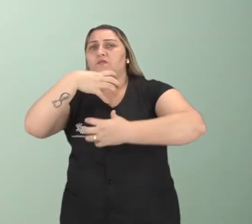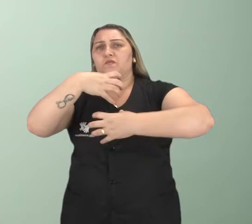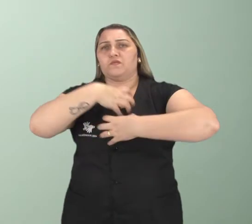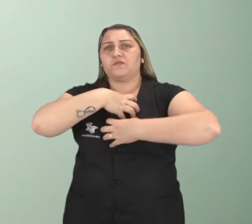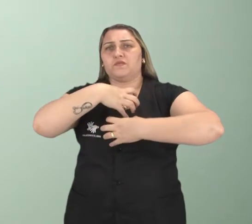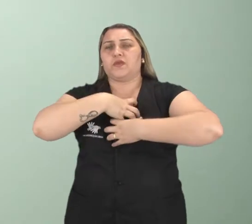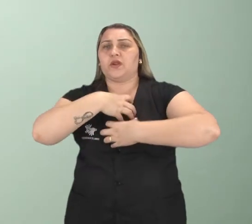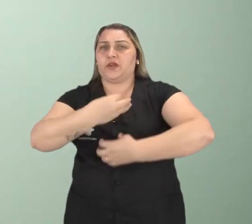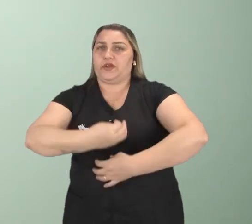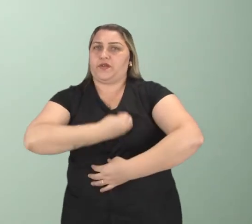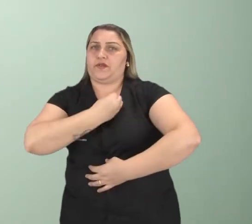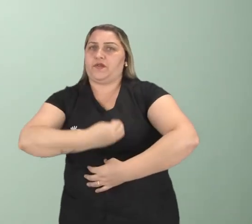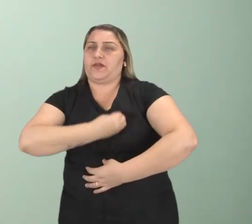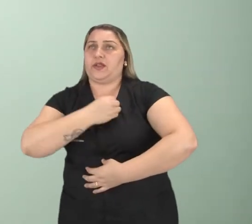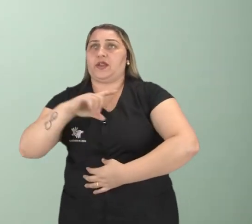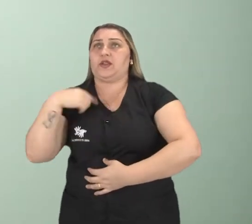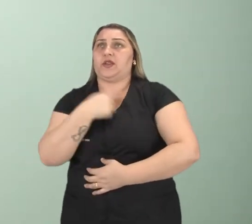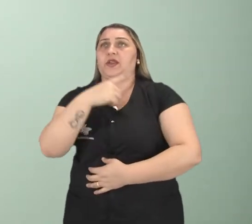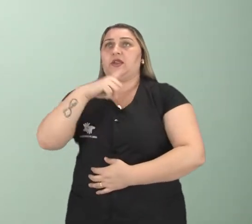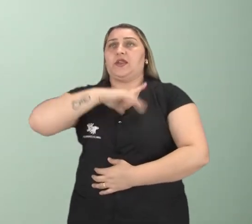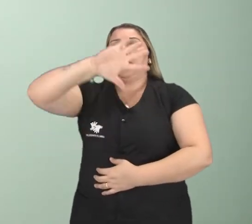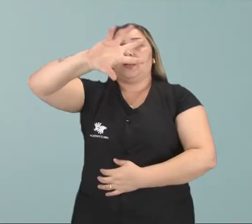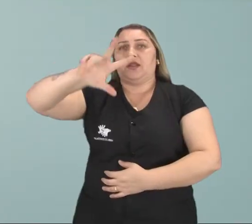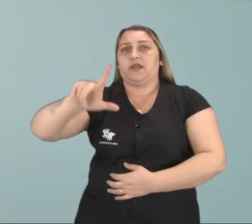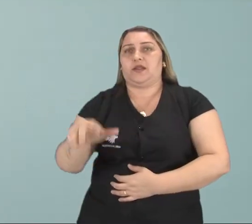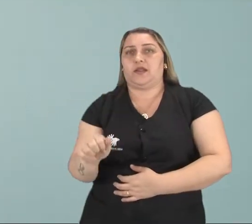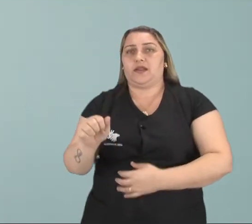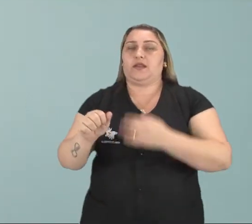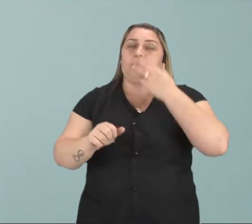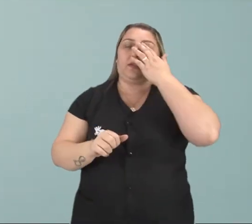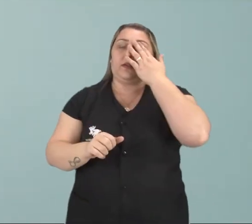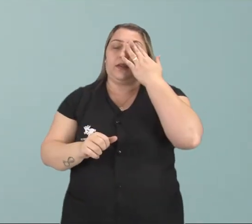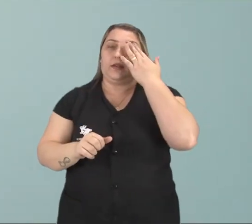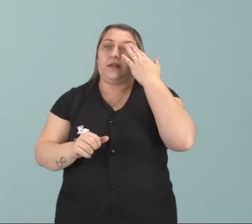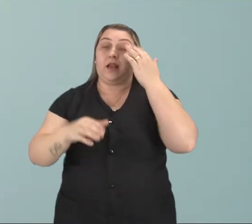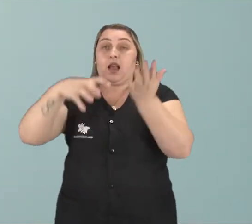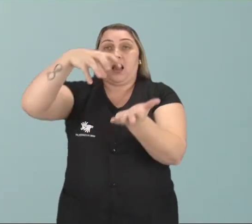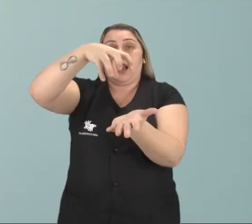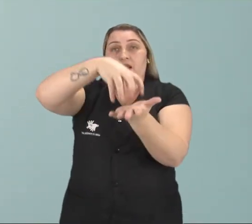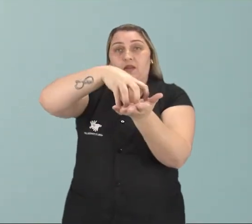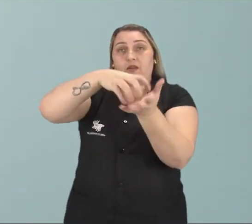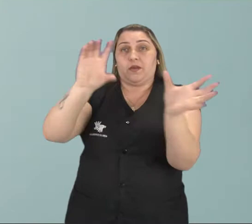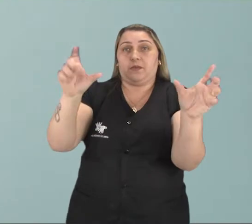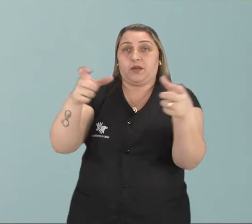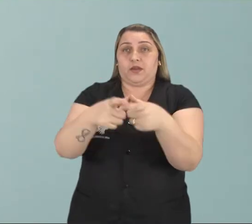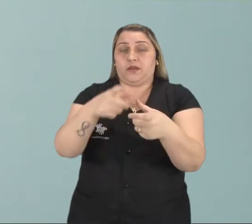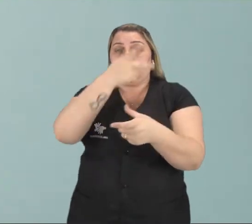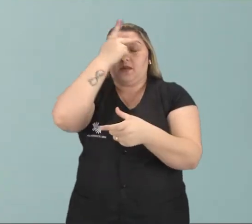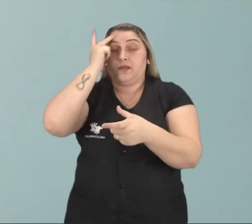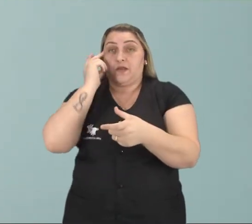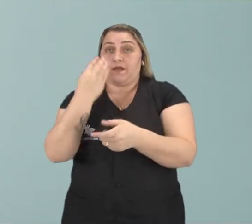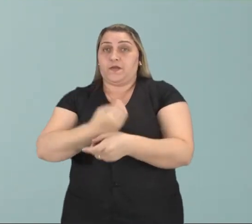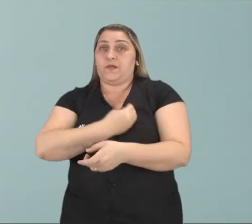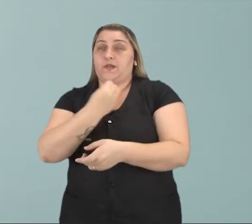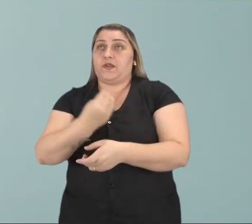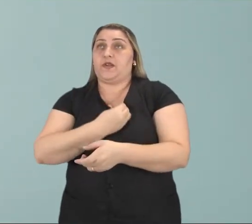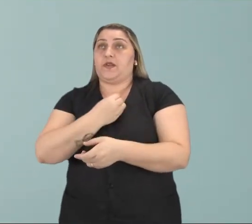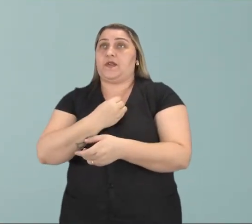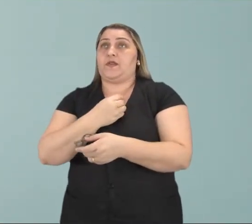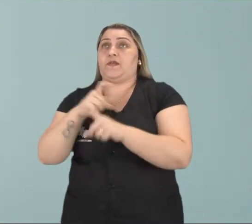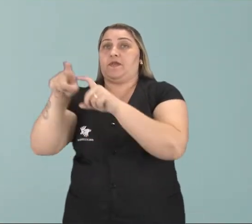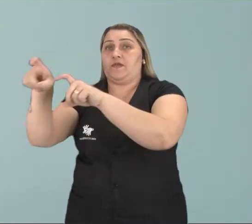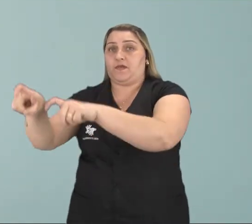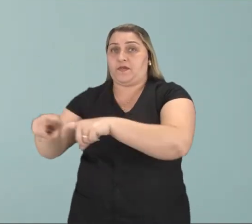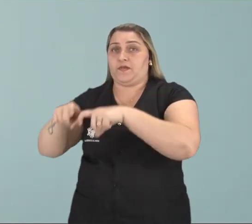de vida, né? A gente vai ter nessa África subsaariana aldeias pequenas de pessoas que vivem aí da coleta